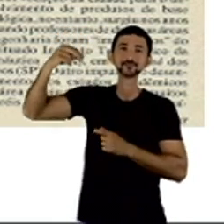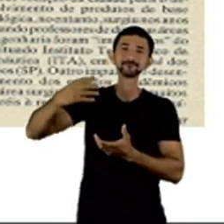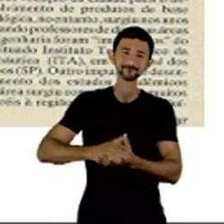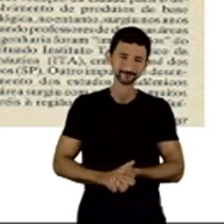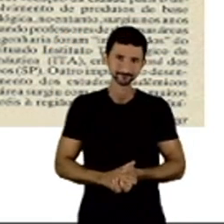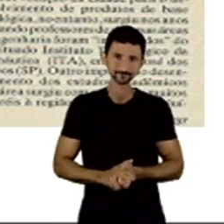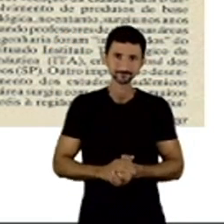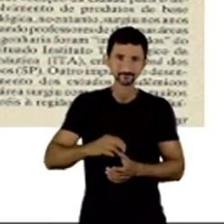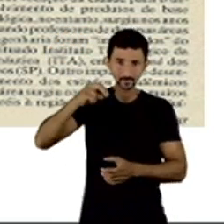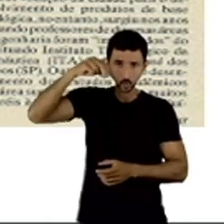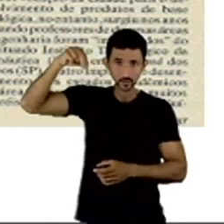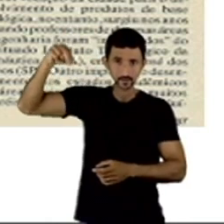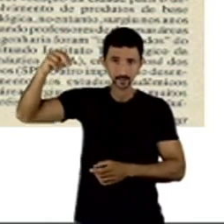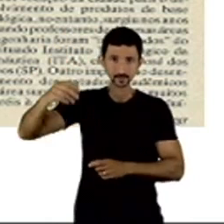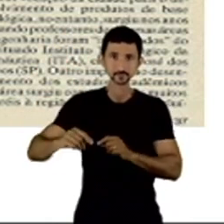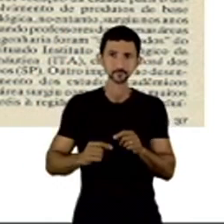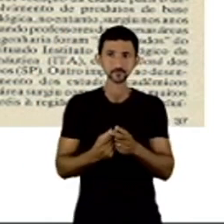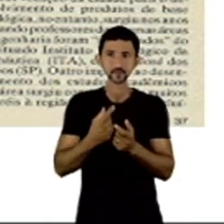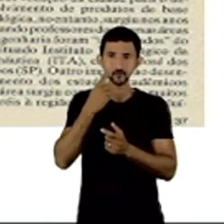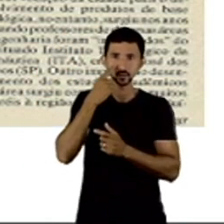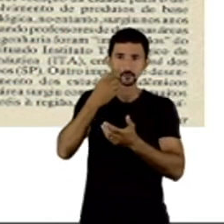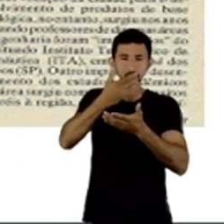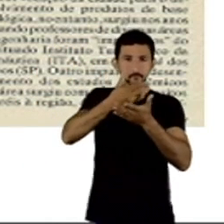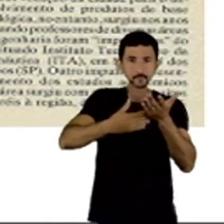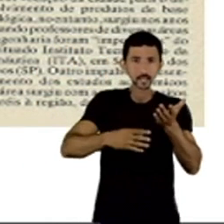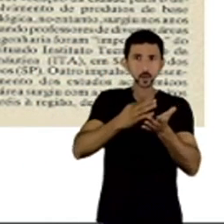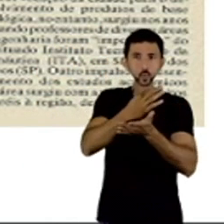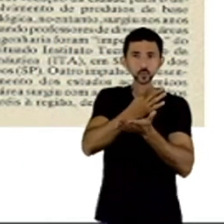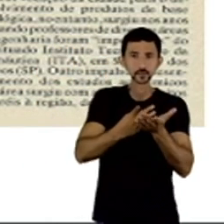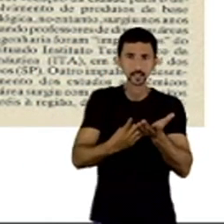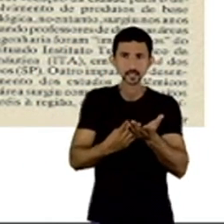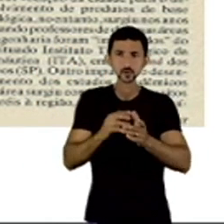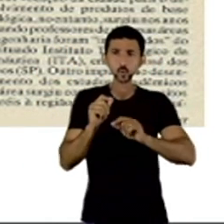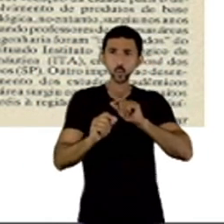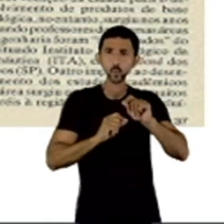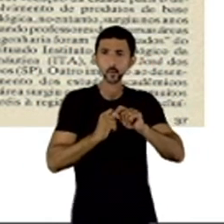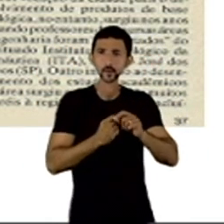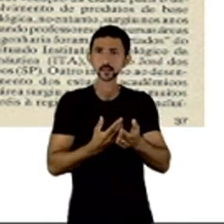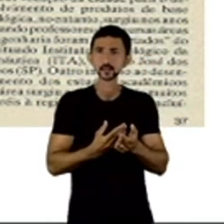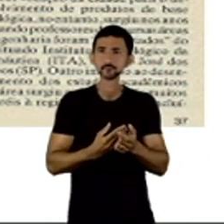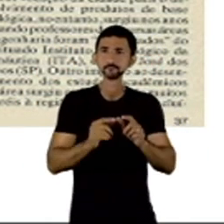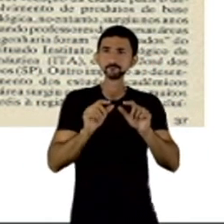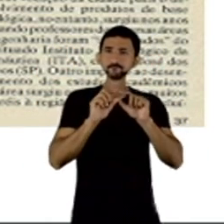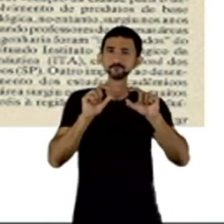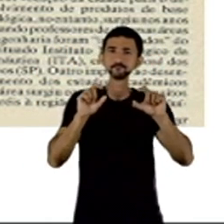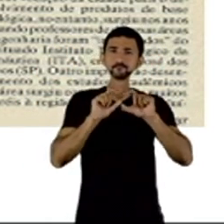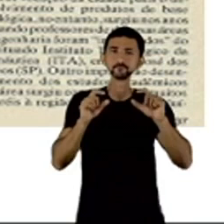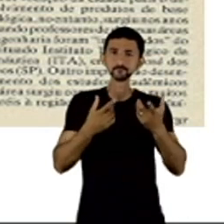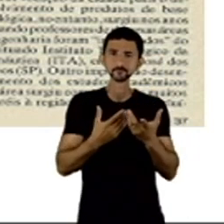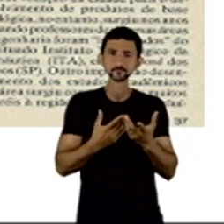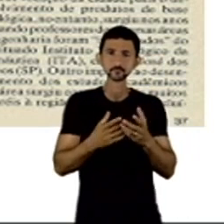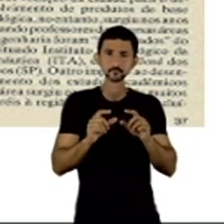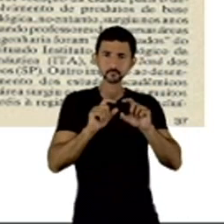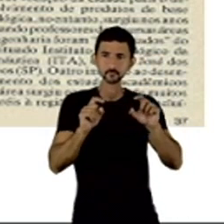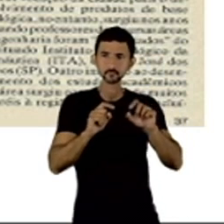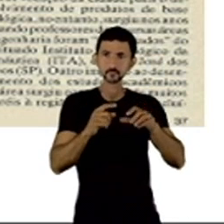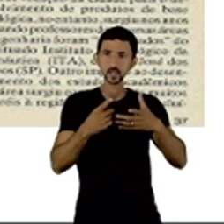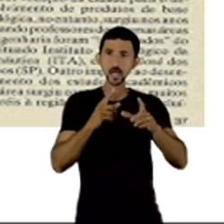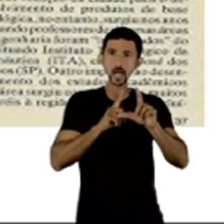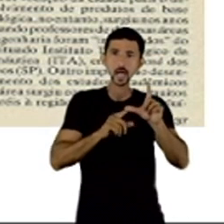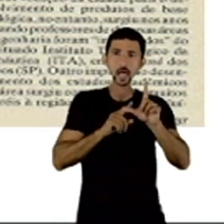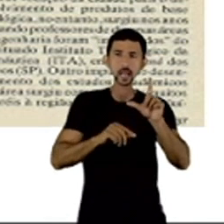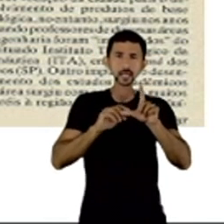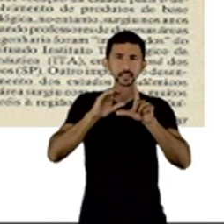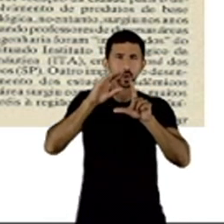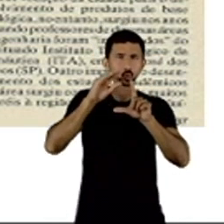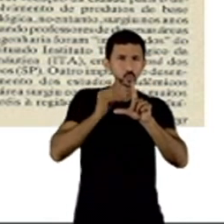se você desce um pouco mais para o texto, você vai ver que o que está em negrito vai nos levar exatamente para